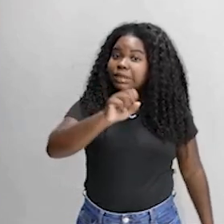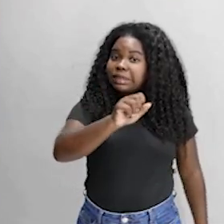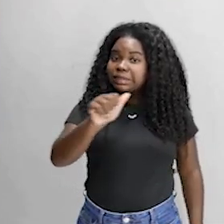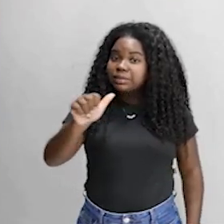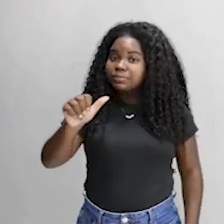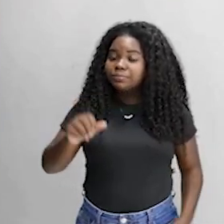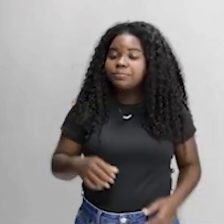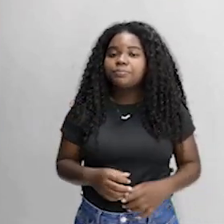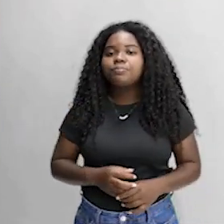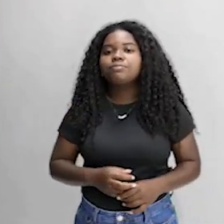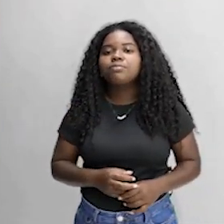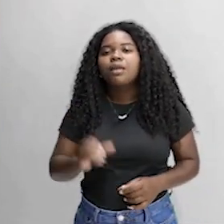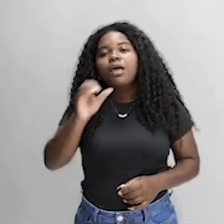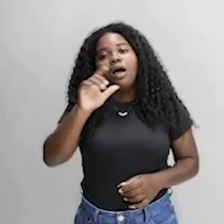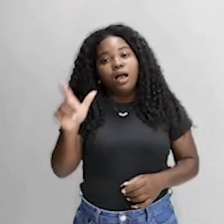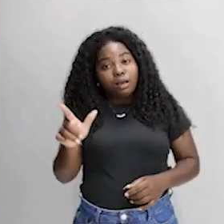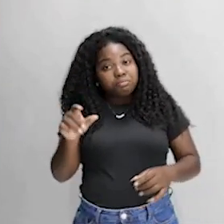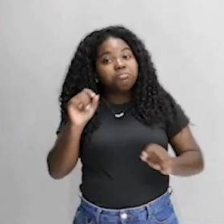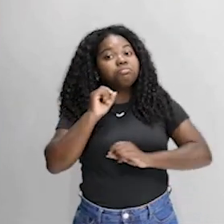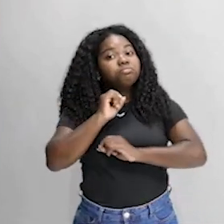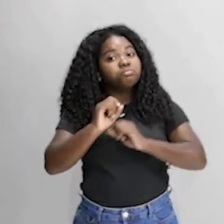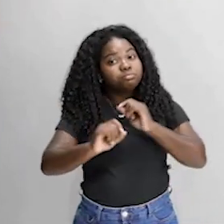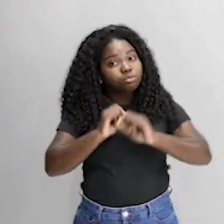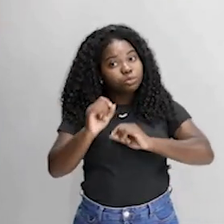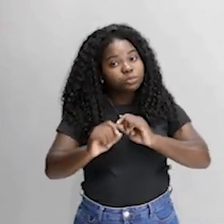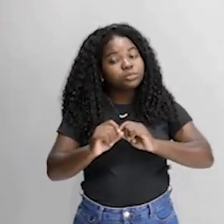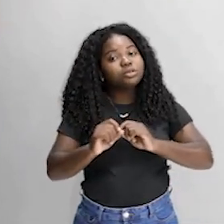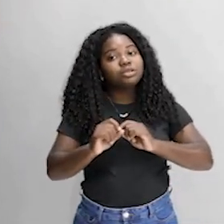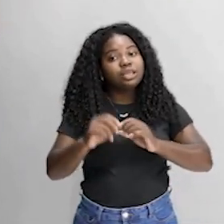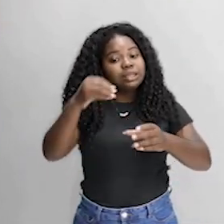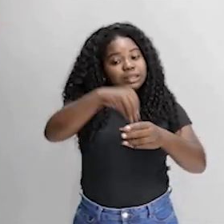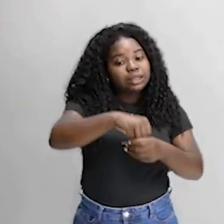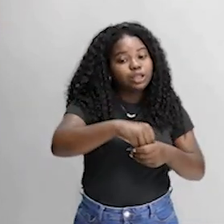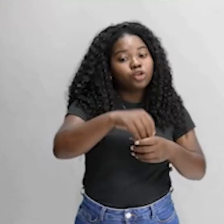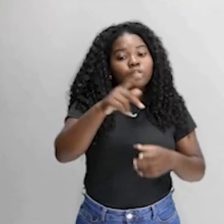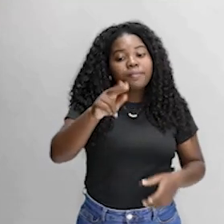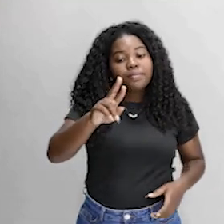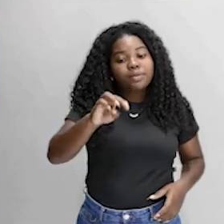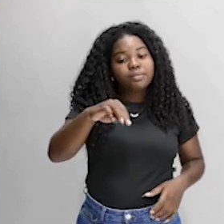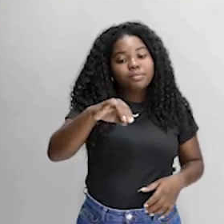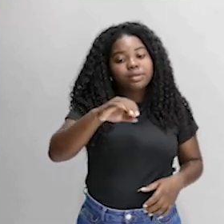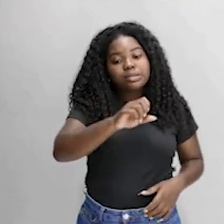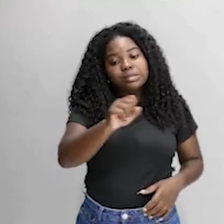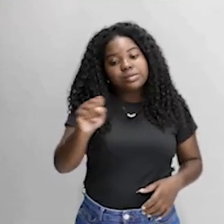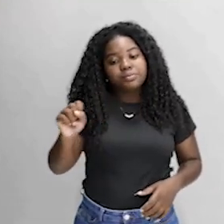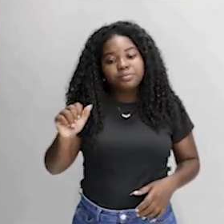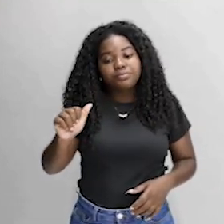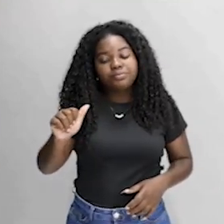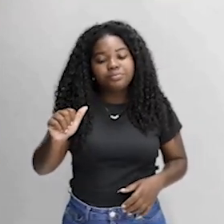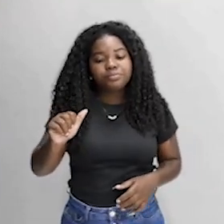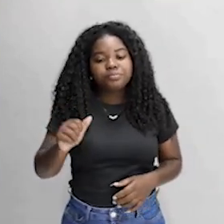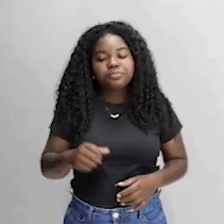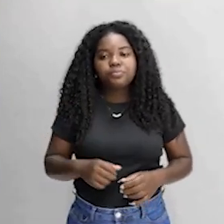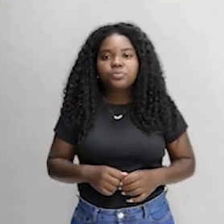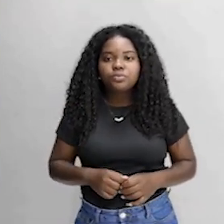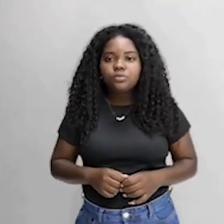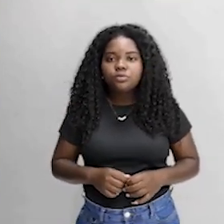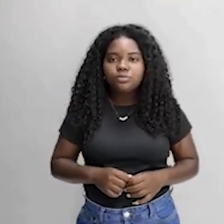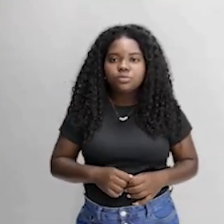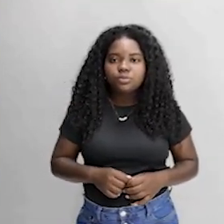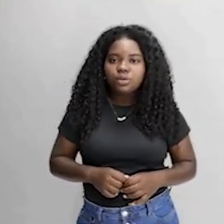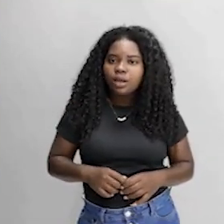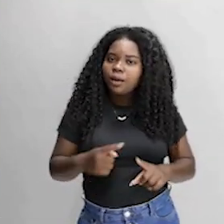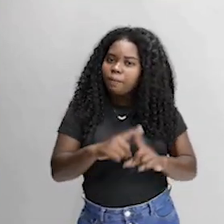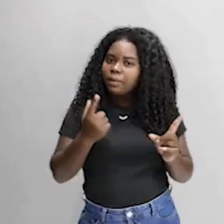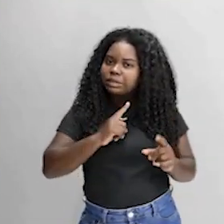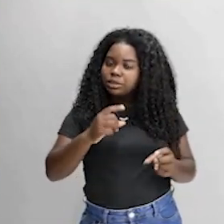Ó, claro que isso aqui na premissa. Obviamente. Correto? Mas eu